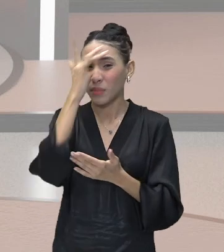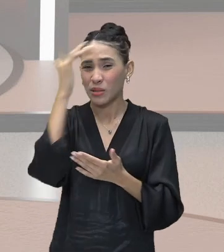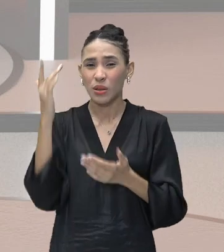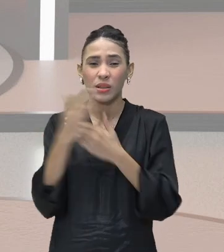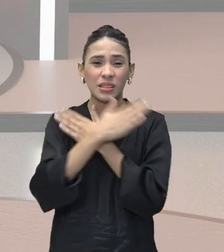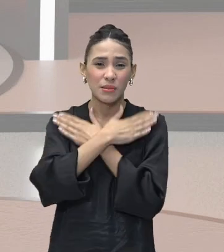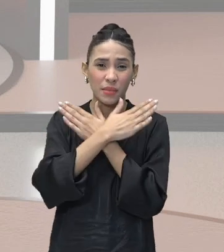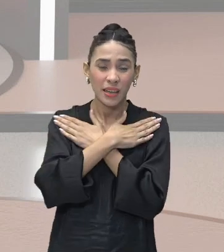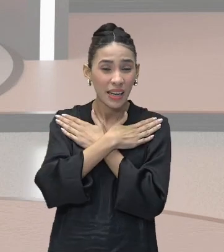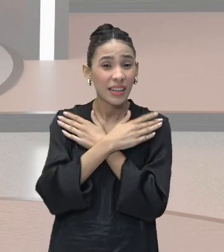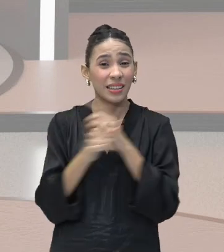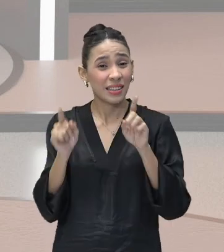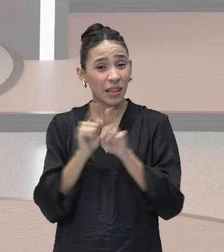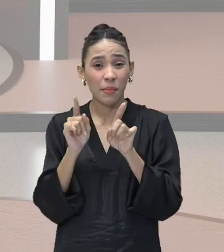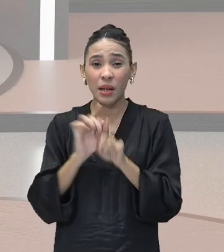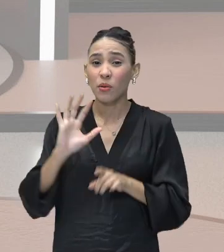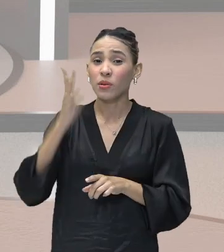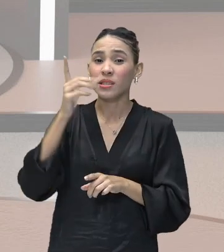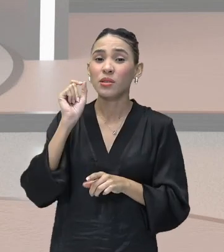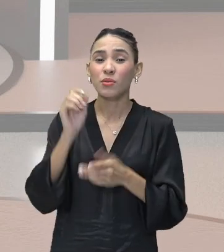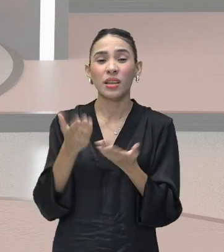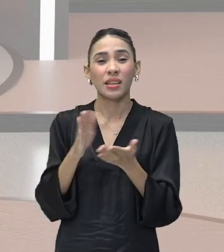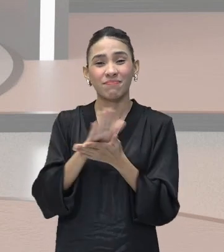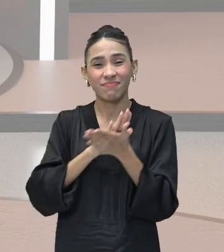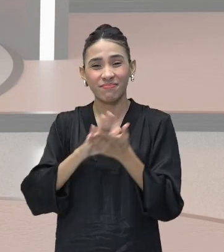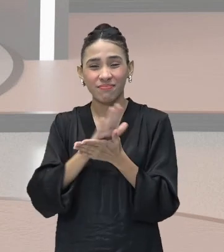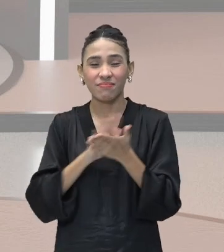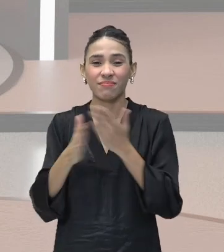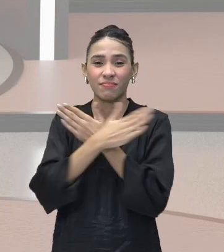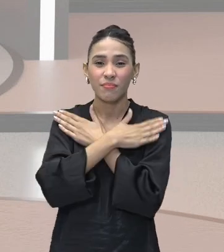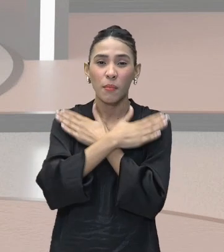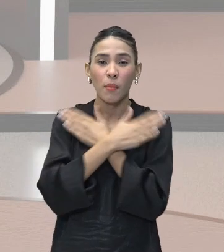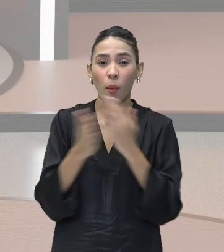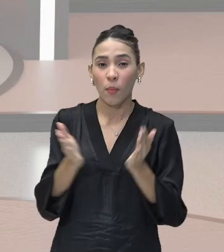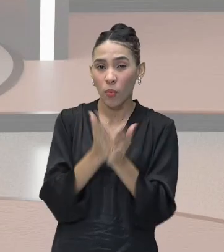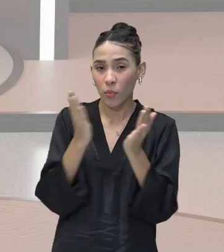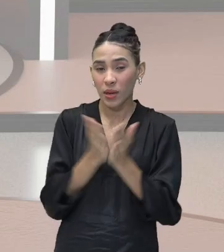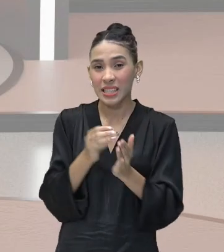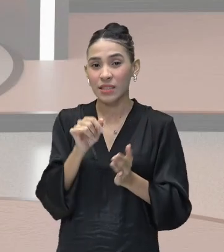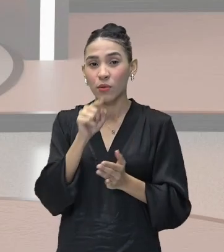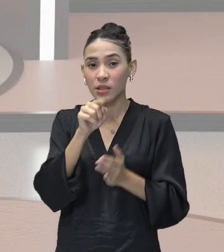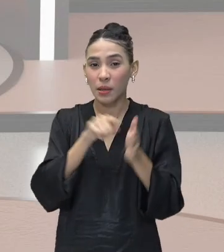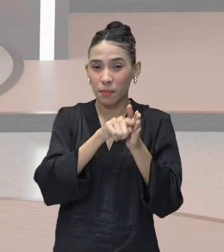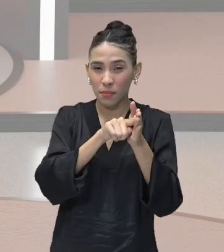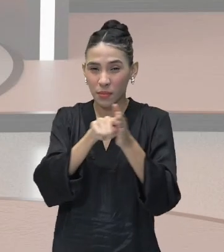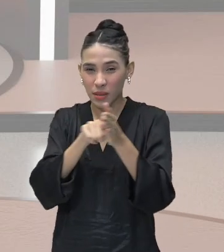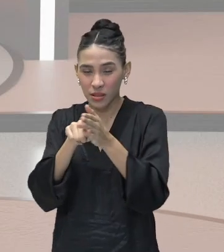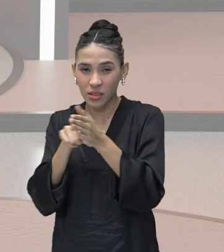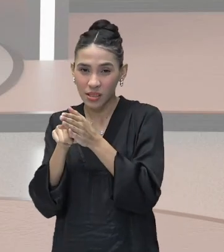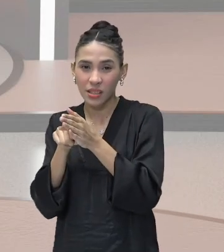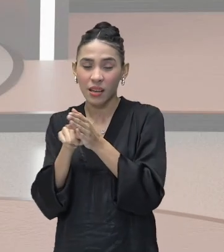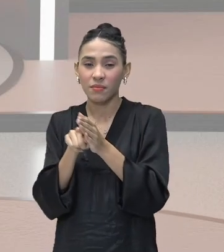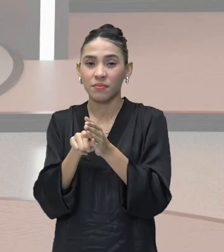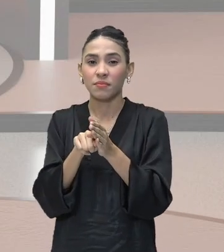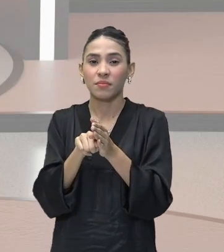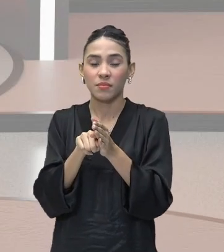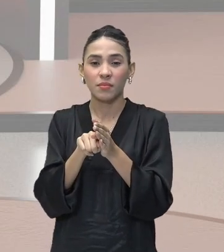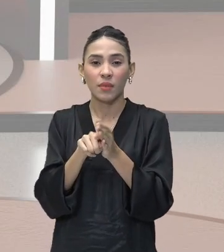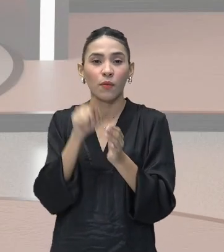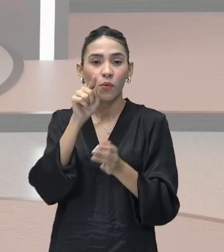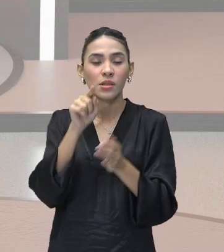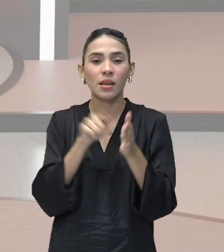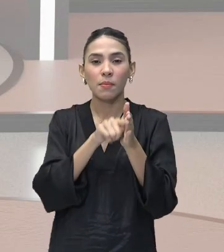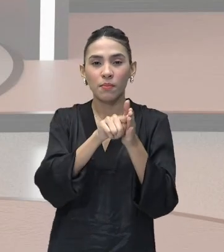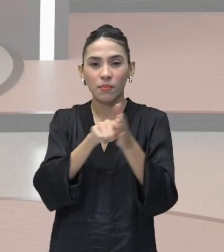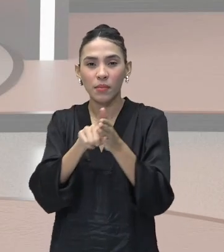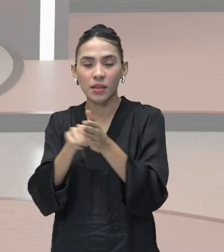à pobreza e a miséria. Se você fizer uma busca na internet, por exemplo, ali no Google, dá um Google aí e pesquisar